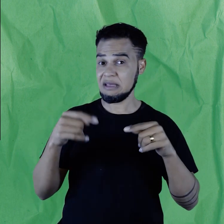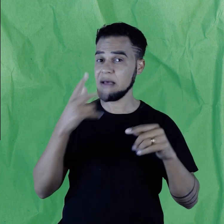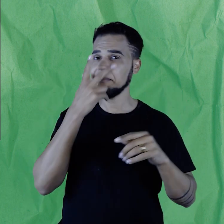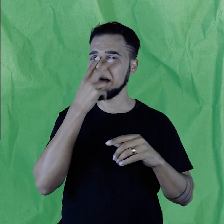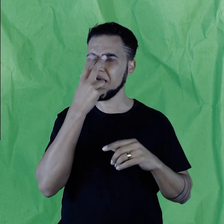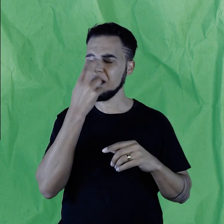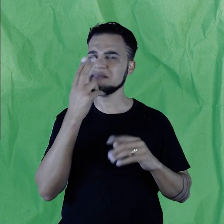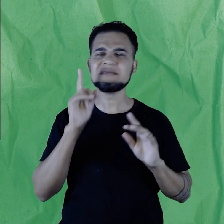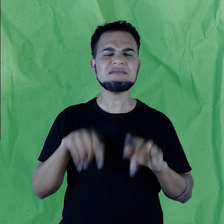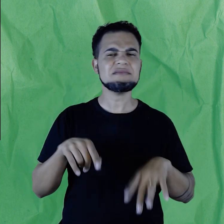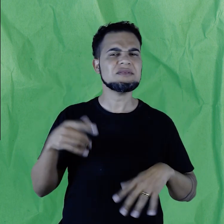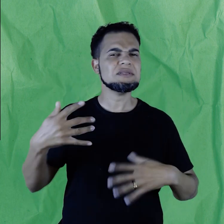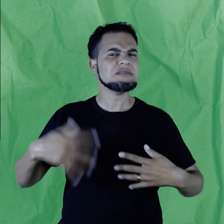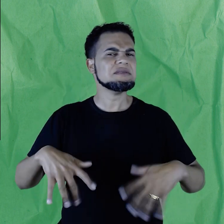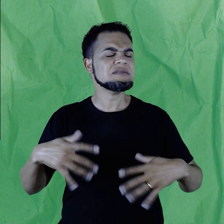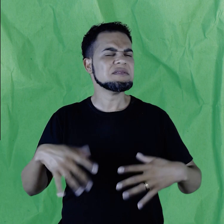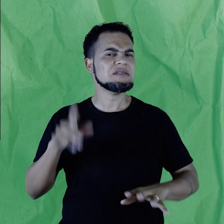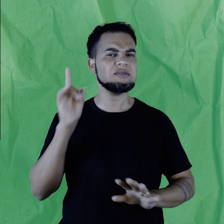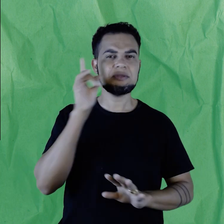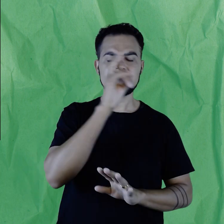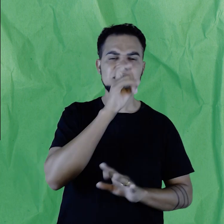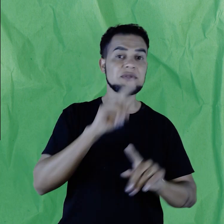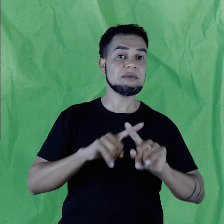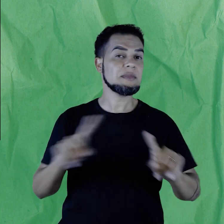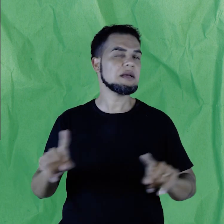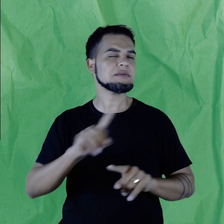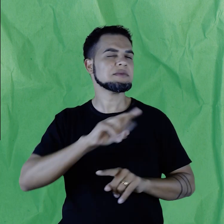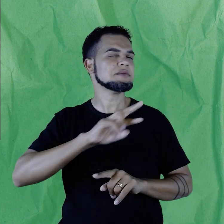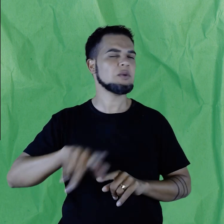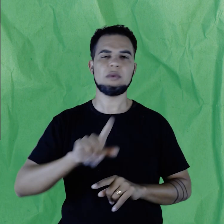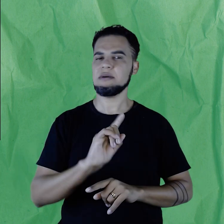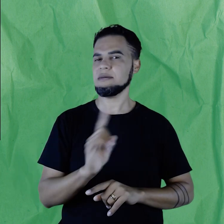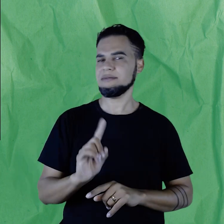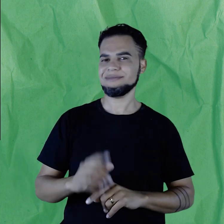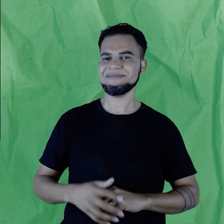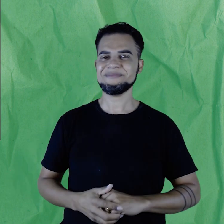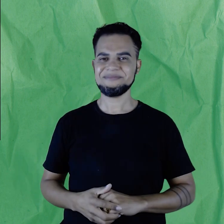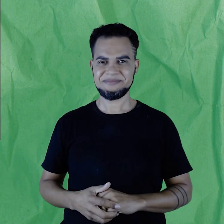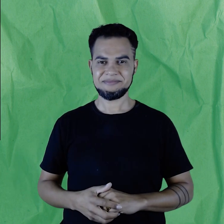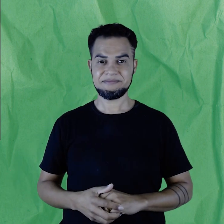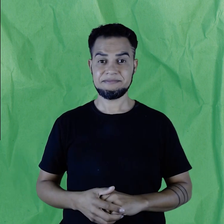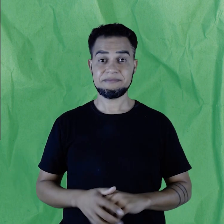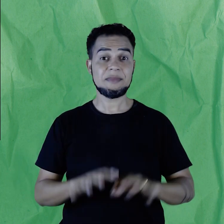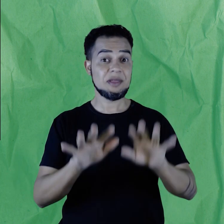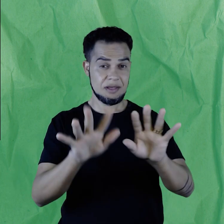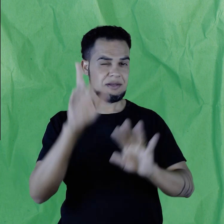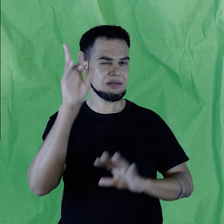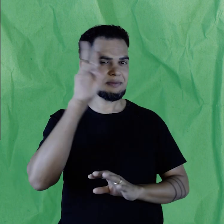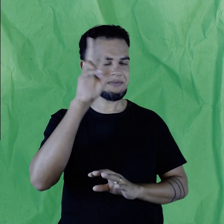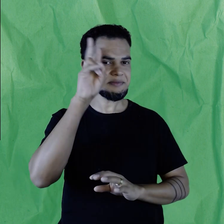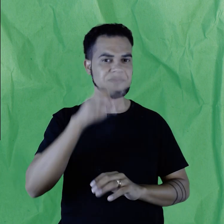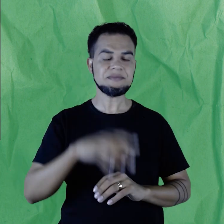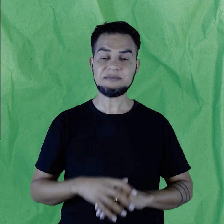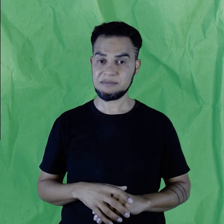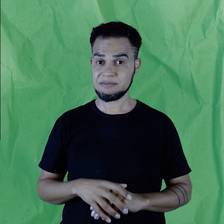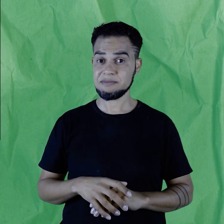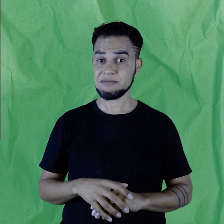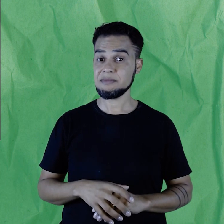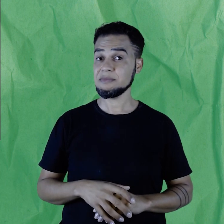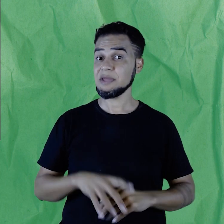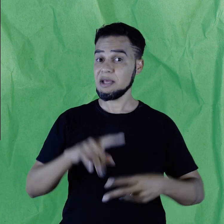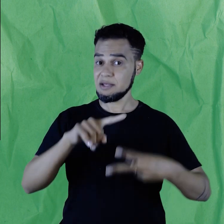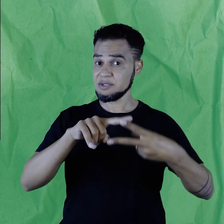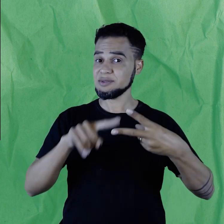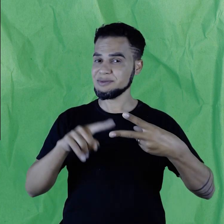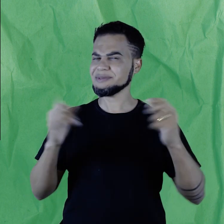pode parecer muito difícil, mas não é. Só para lembrar que ambas